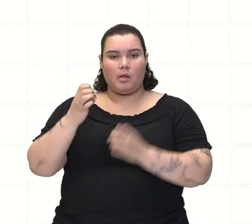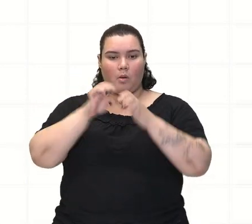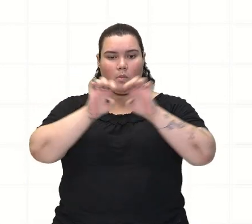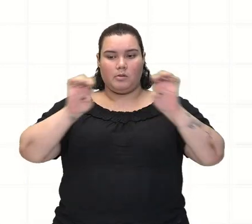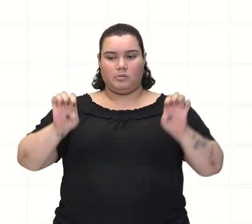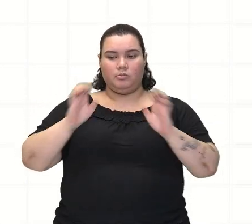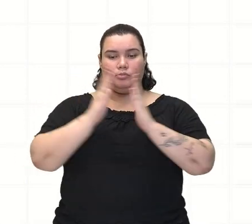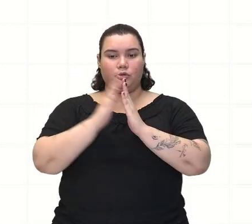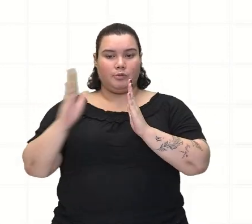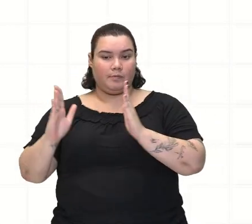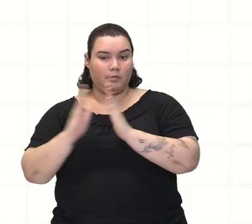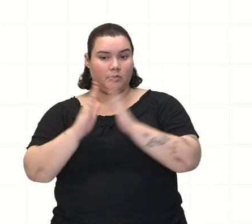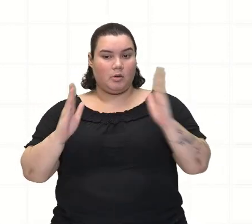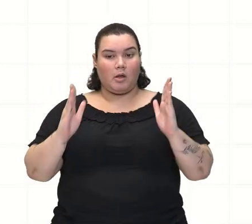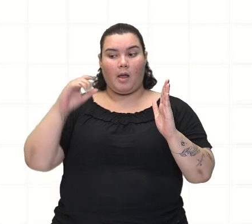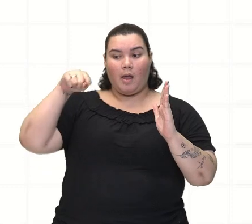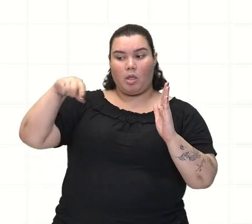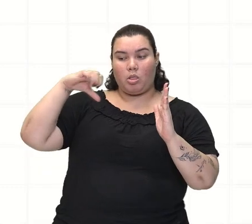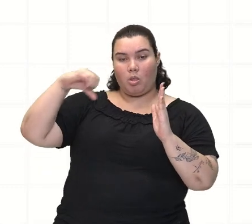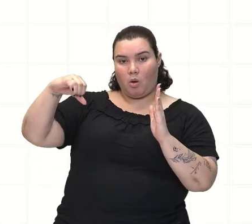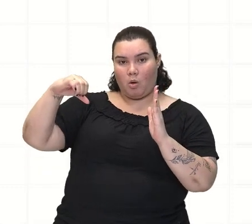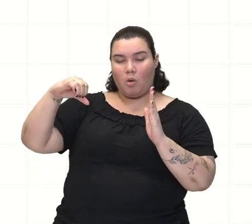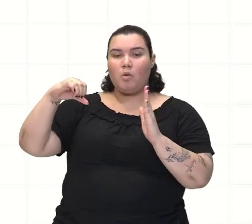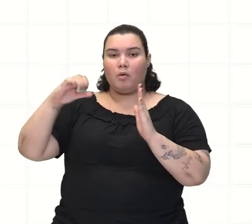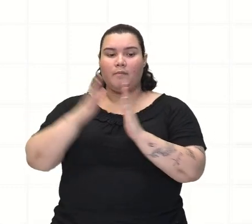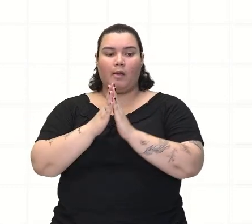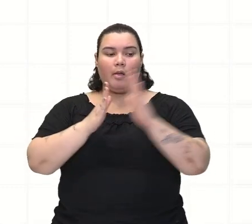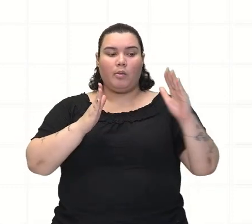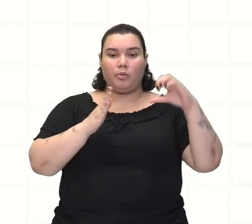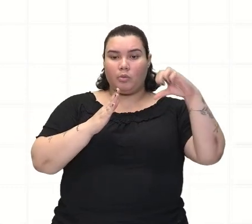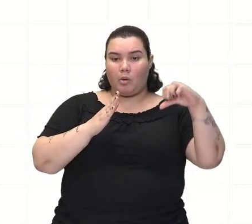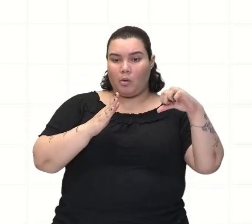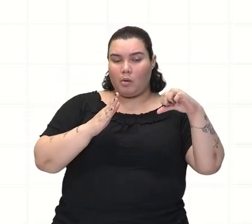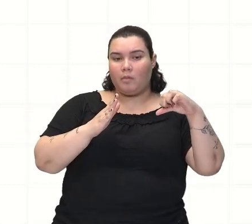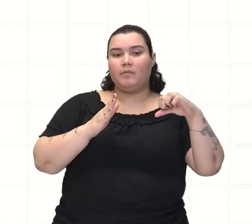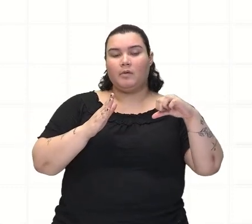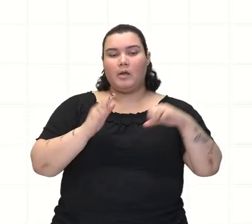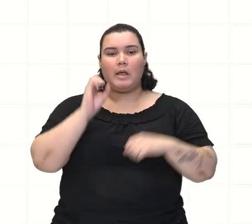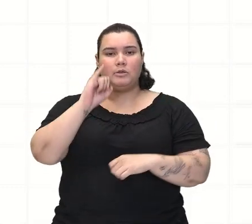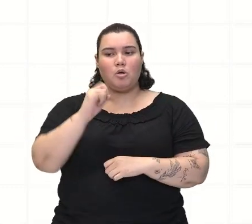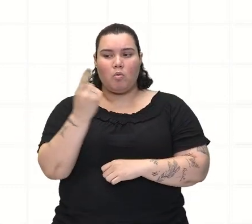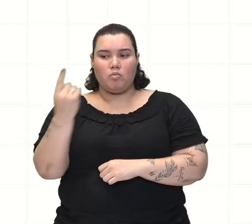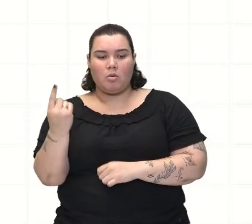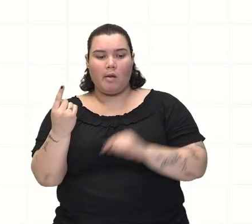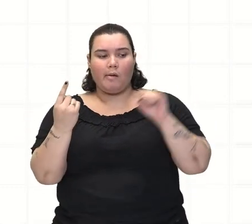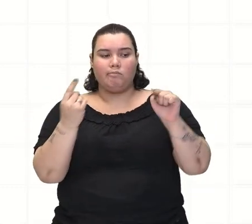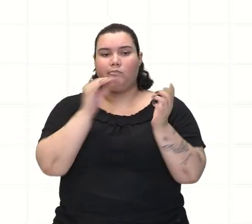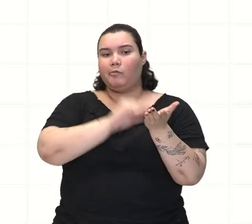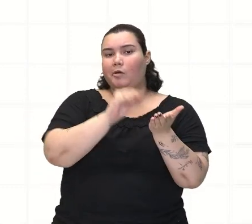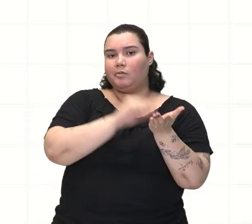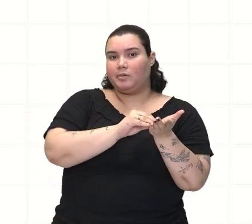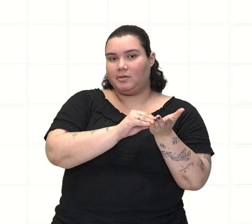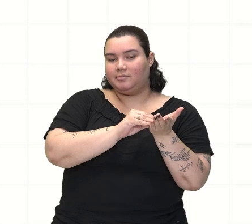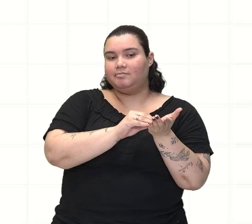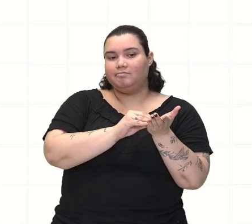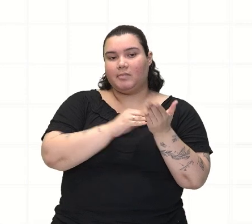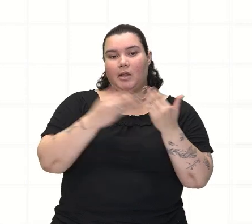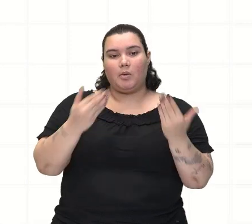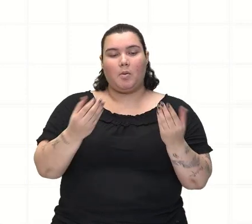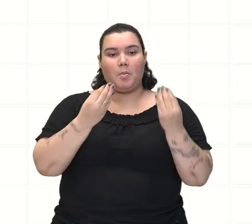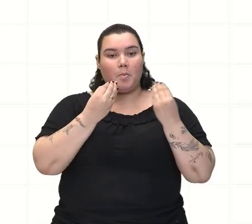equação, porque se eu somar só de um lado, a equação do outro lado vai ficar alterada. E